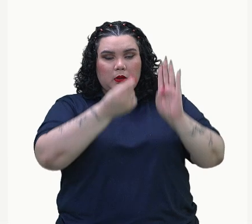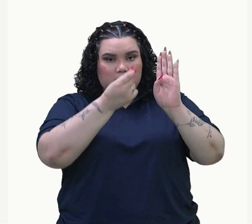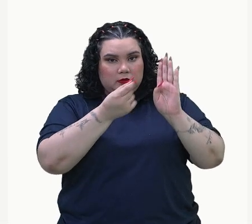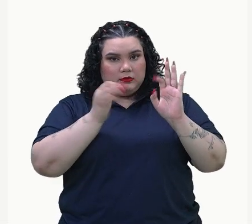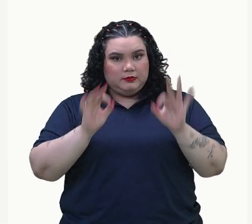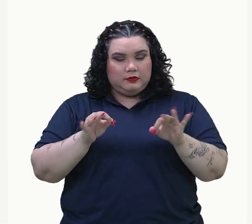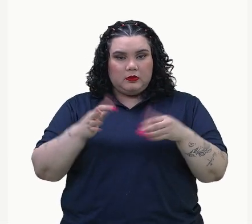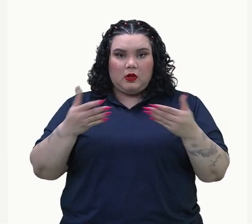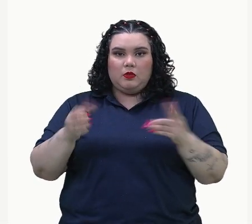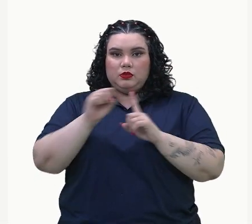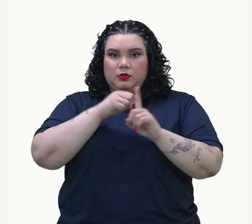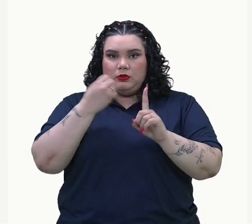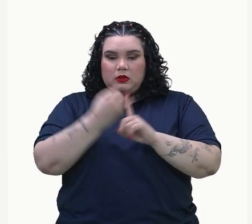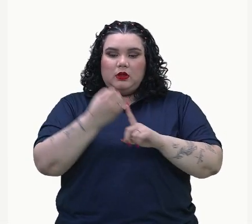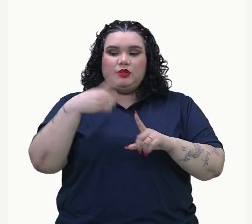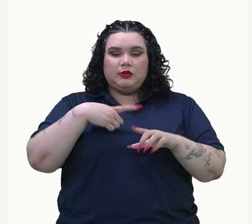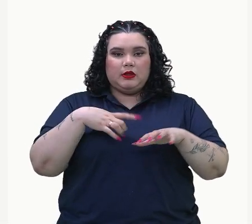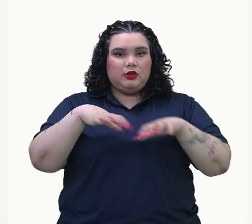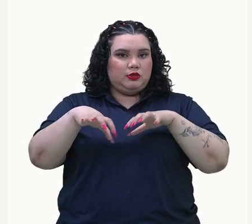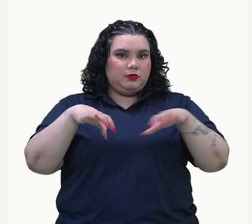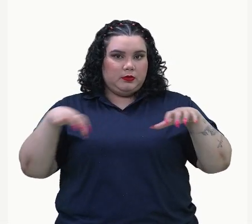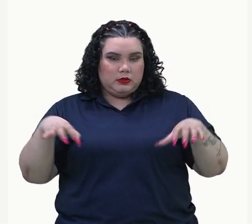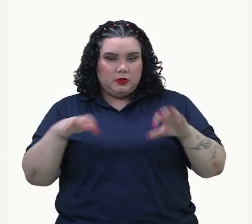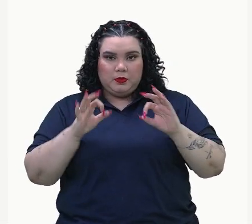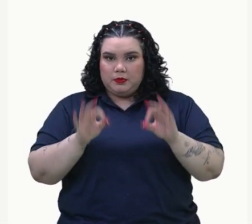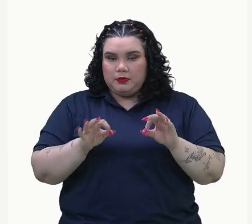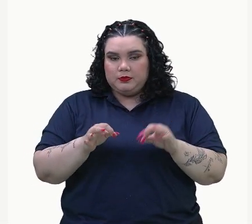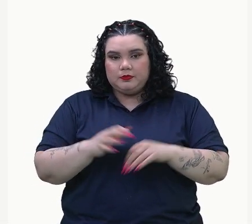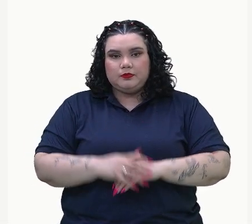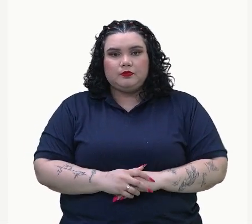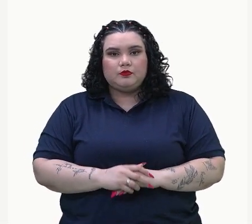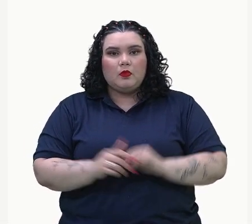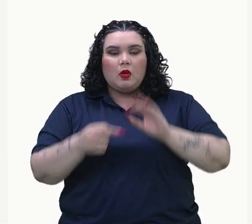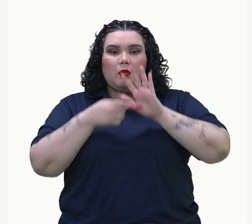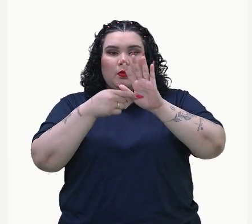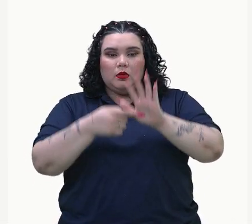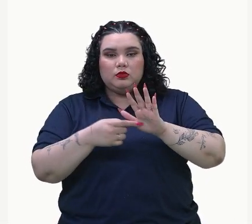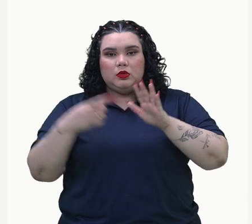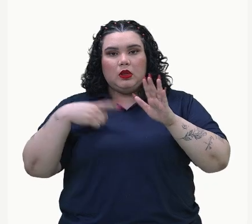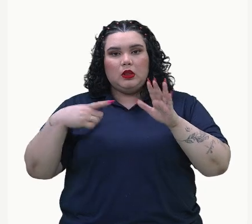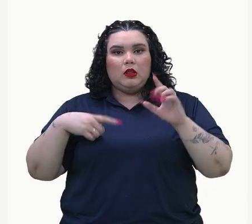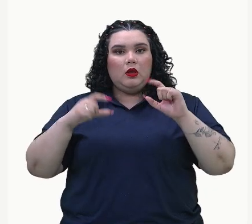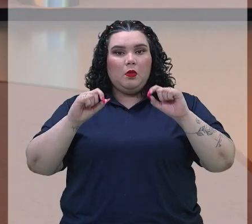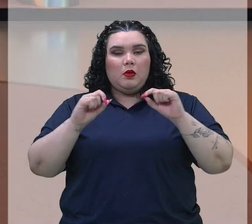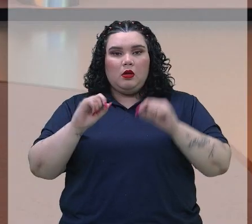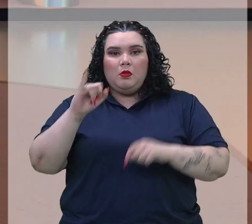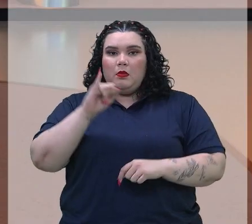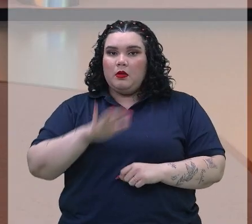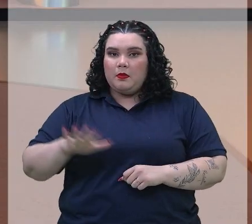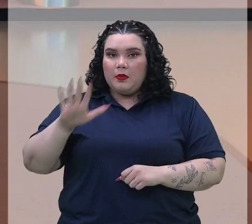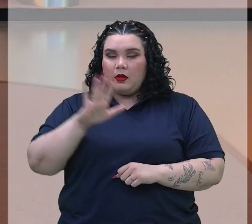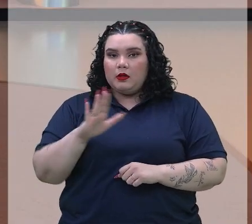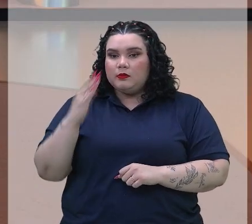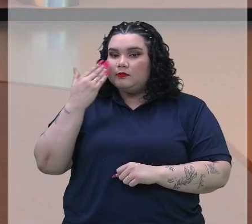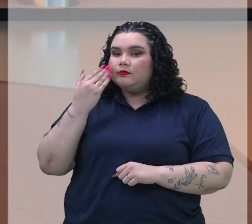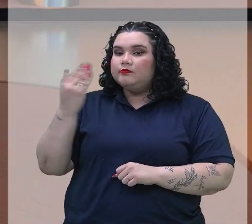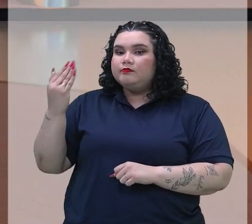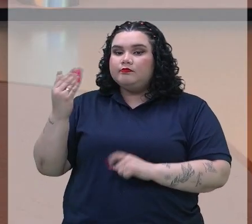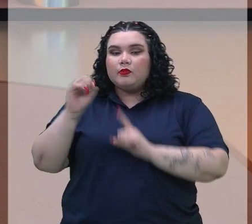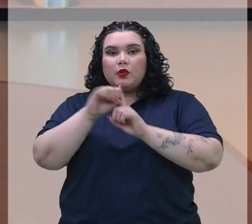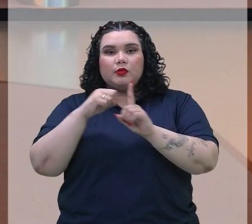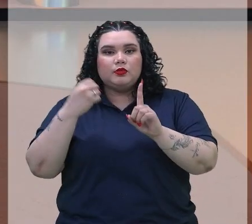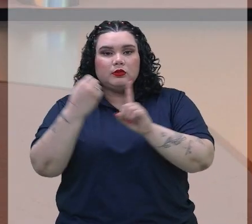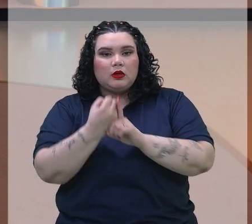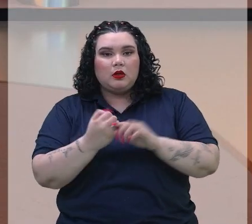momento estava dividida dessa maneira, tá, gente? Trouxe para vocês aqui uma pirâmide social, prestem atenção, que vai nos ajudar